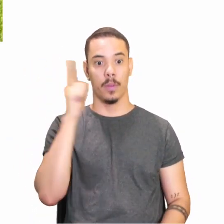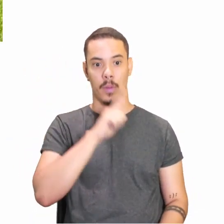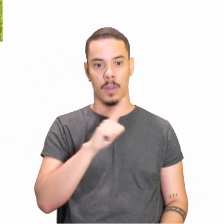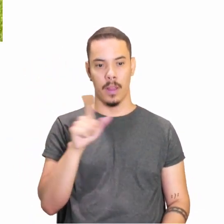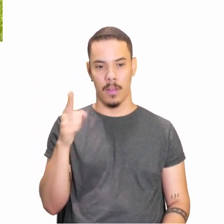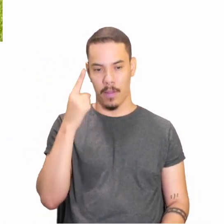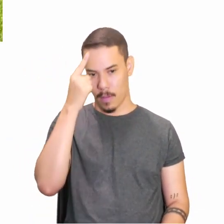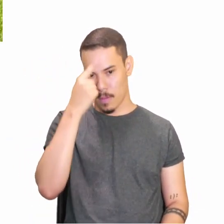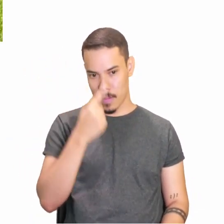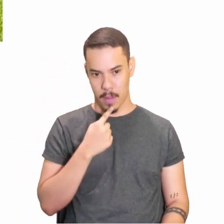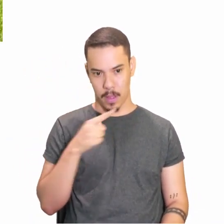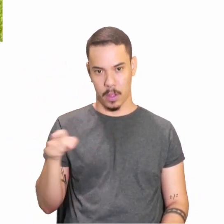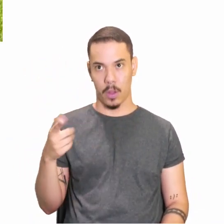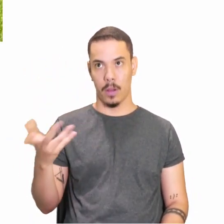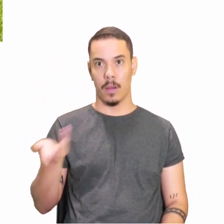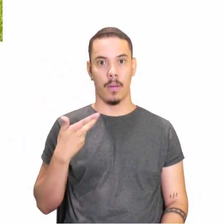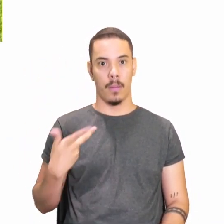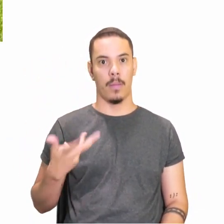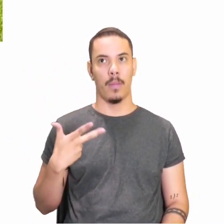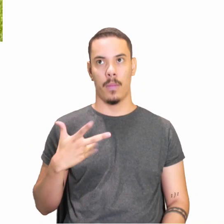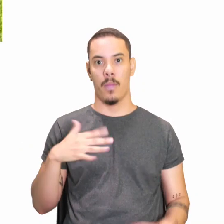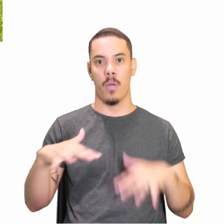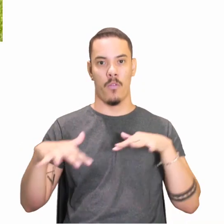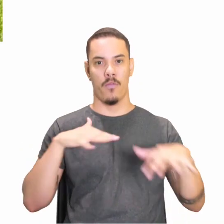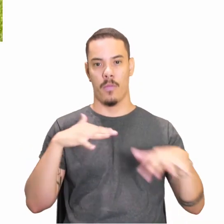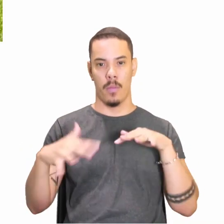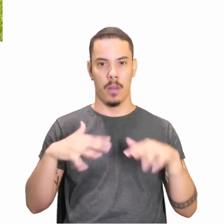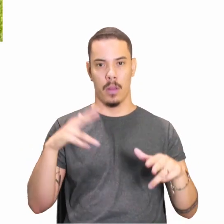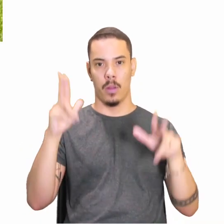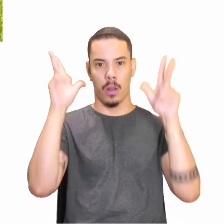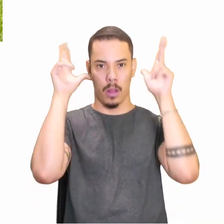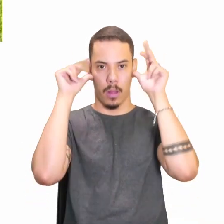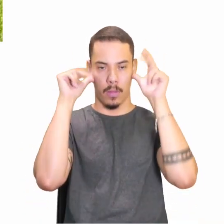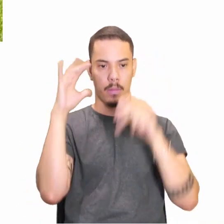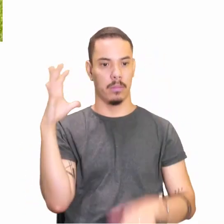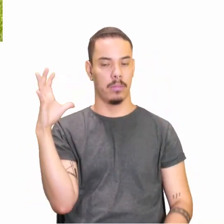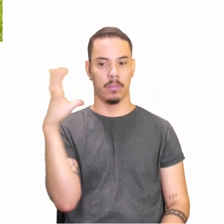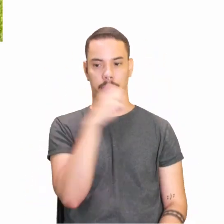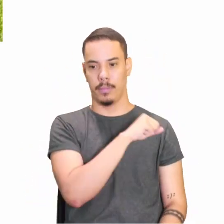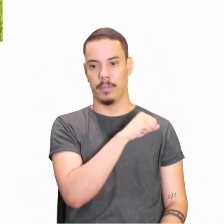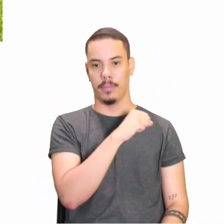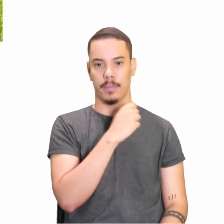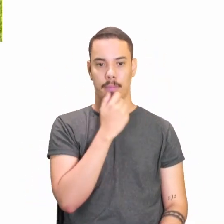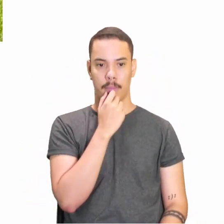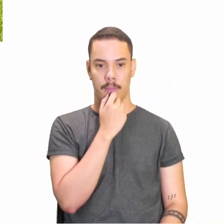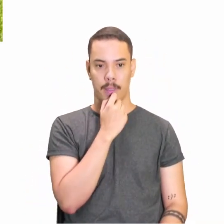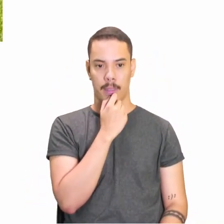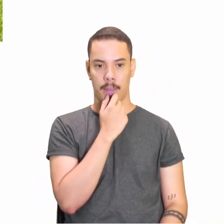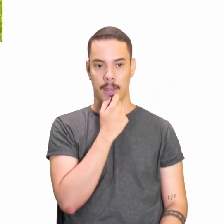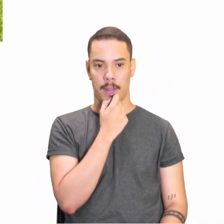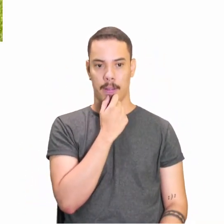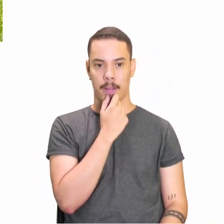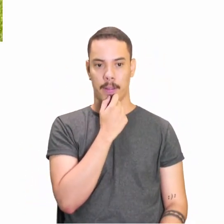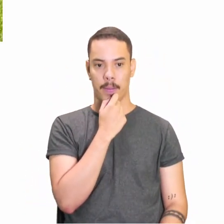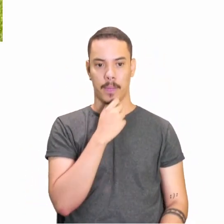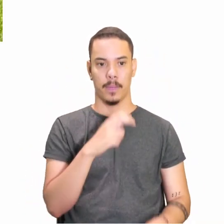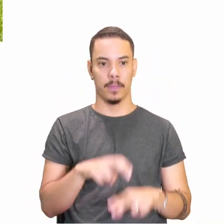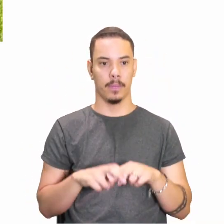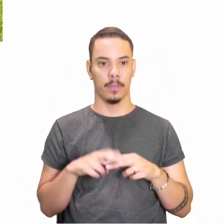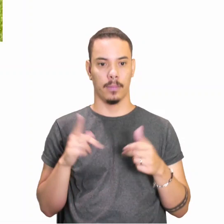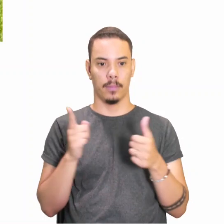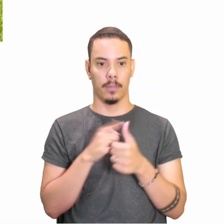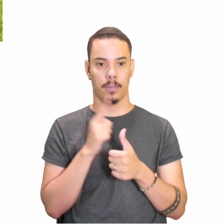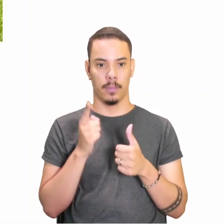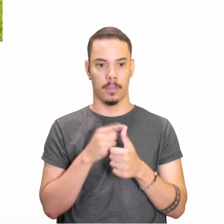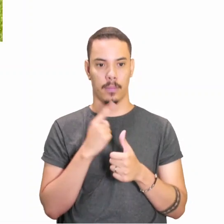cavalo. Olha a habilidade dele fazer essa volta, gente, né? Então aí a gente já vê, né, essa primeira imagem, o cenário.